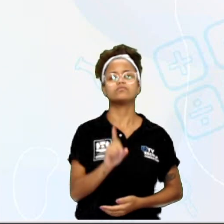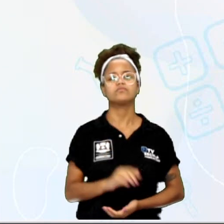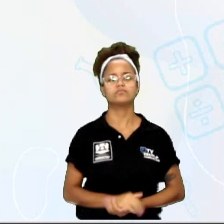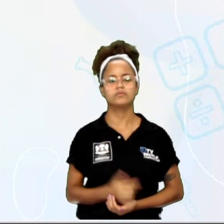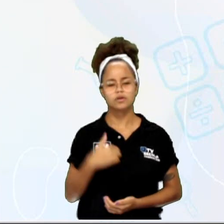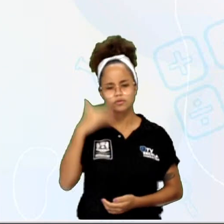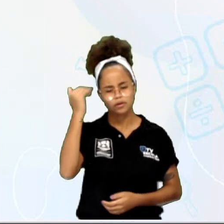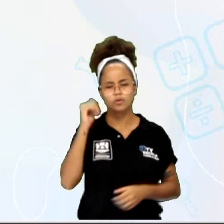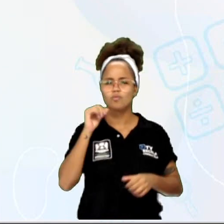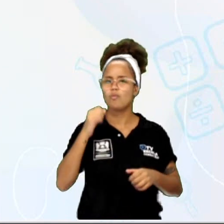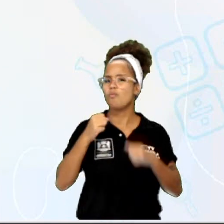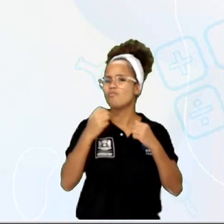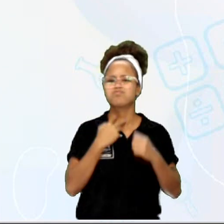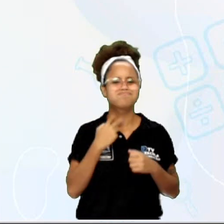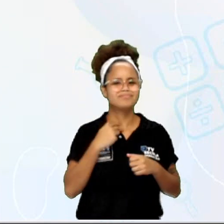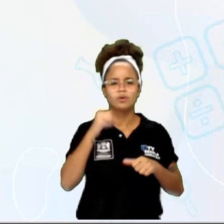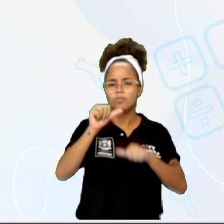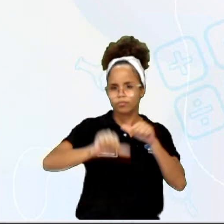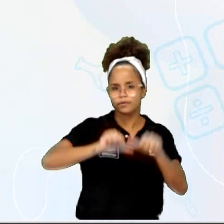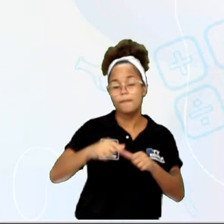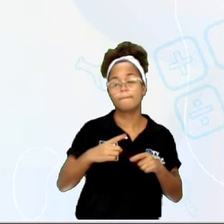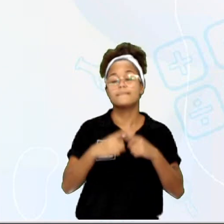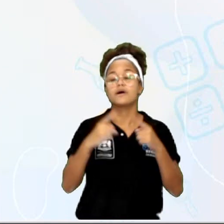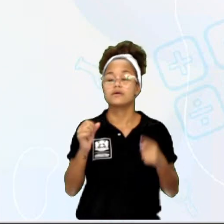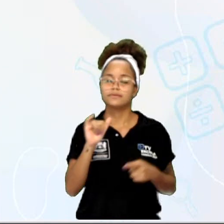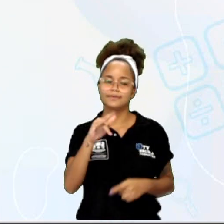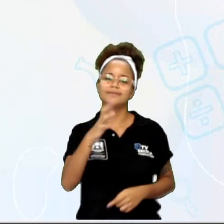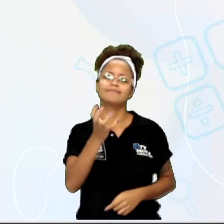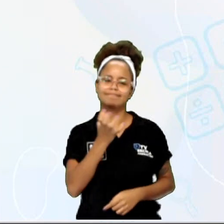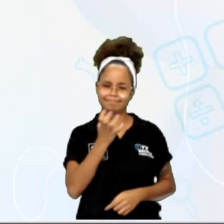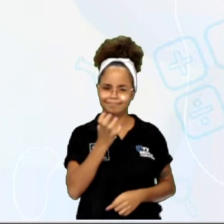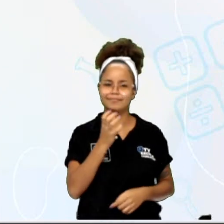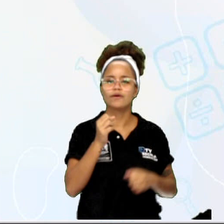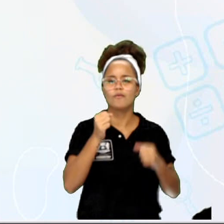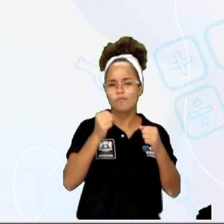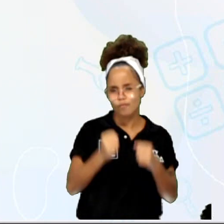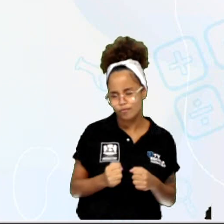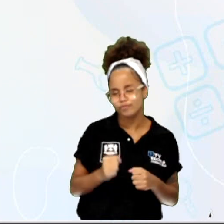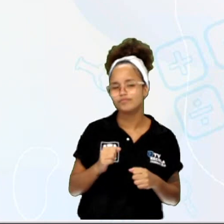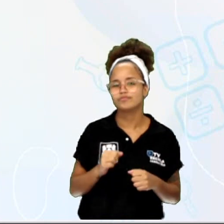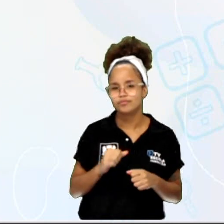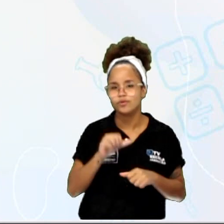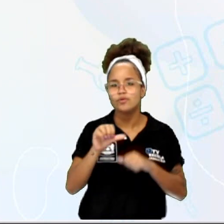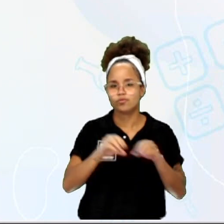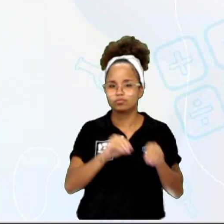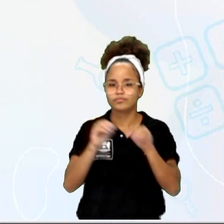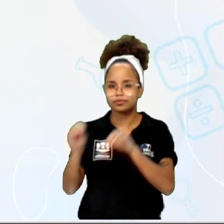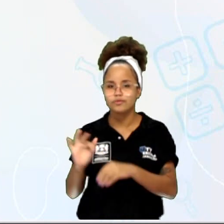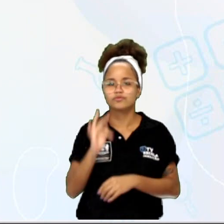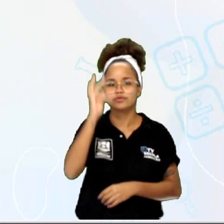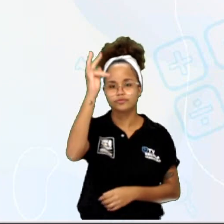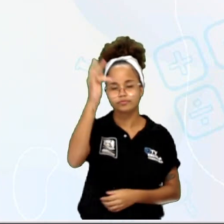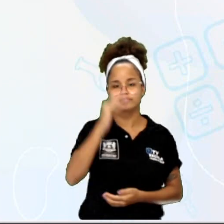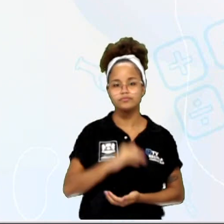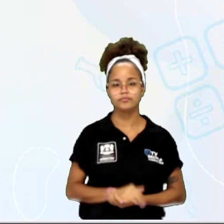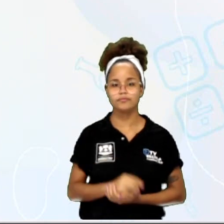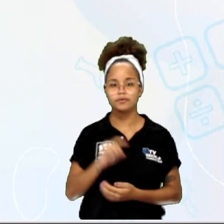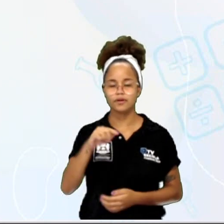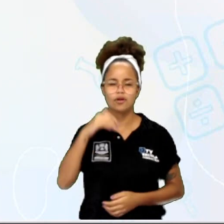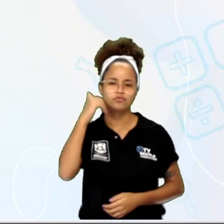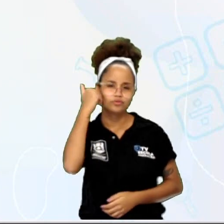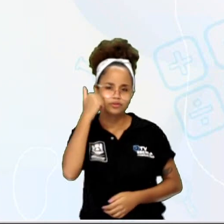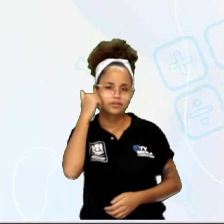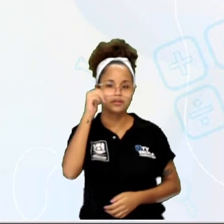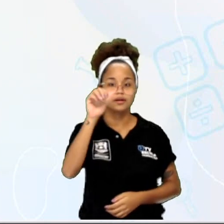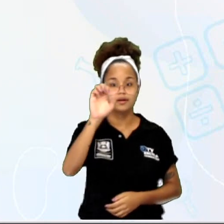mudar o começo, mas, se a gente quiser, vai dar para mudar o final. Texto aí da Elisa Lucinda, né? Só de sacanagem.